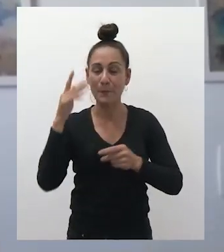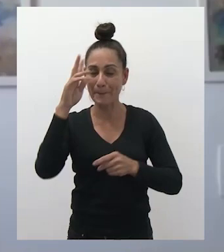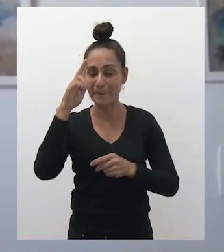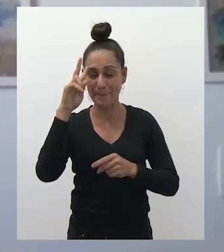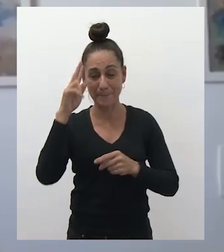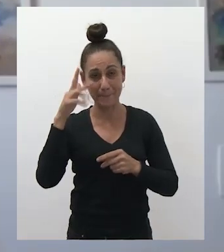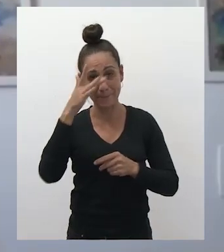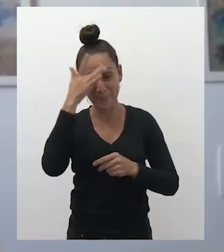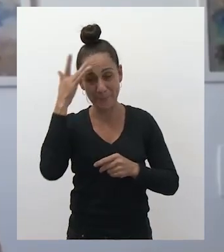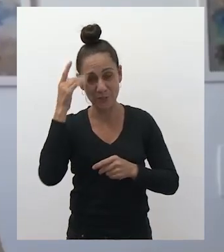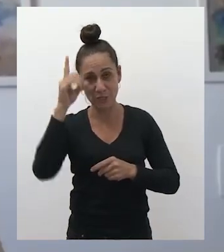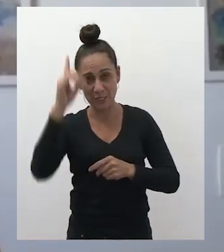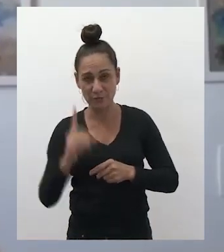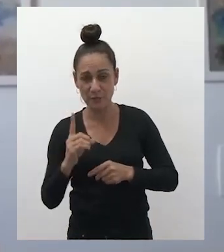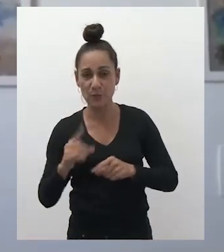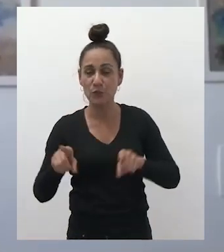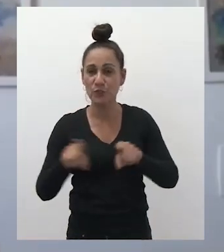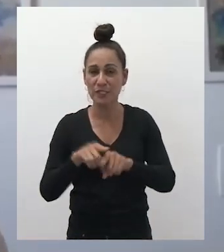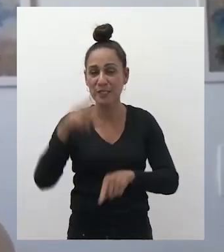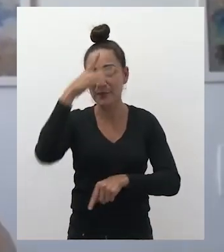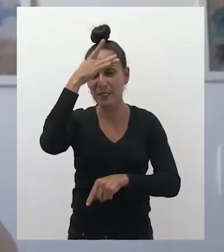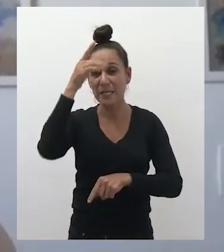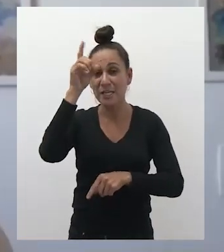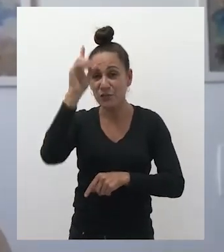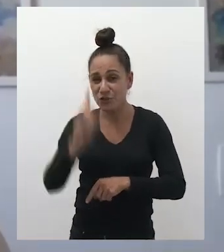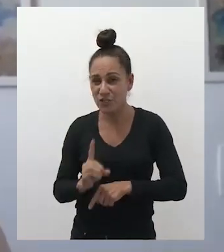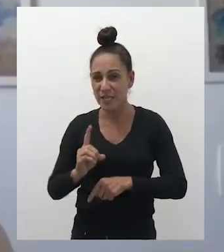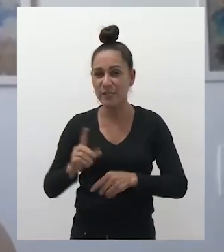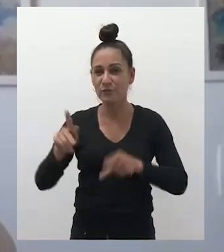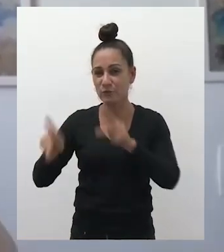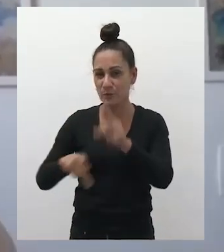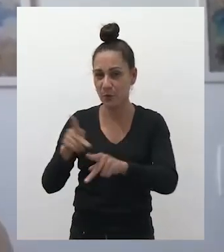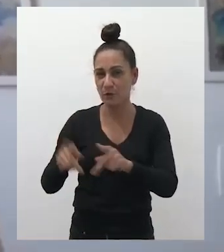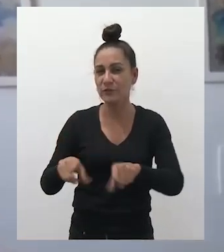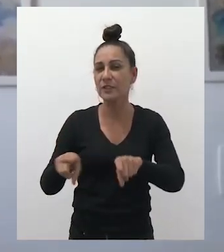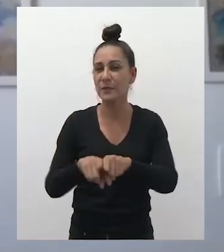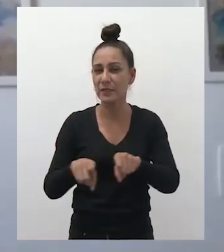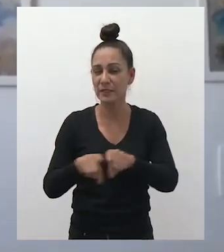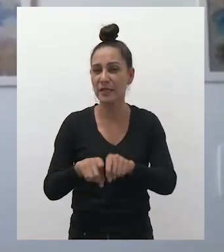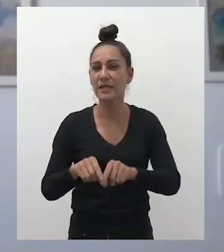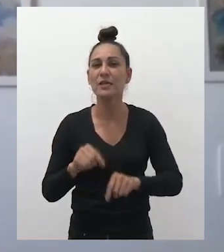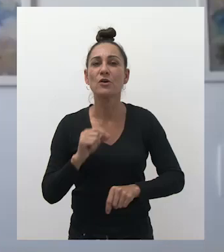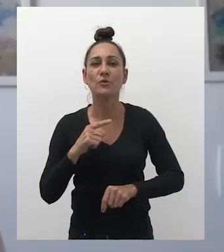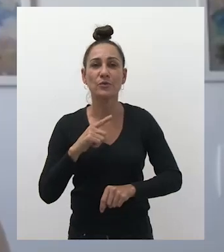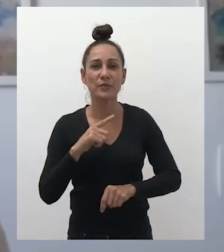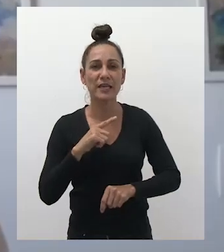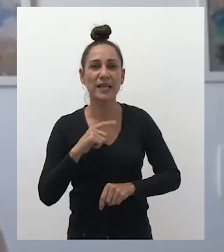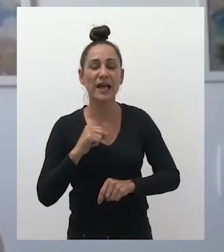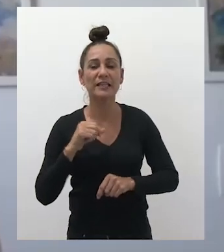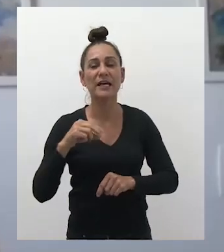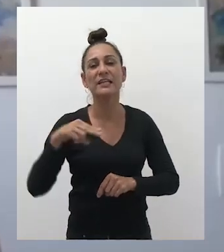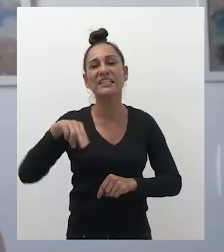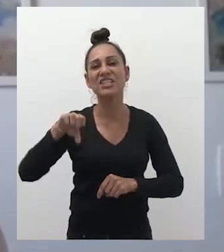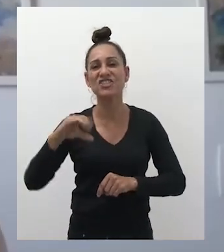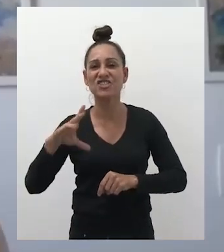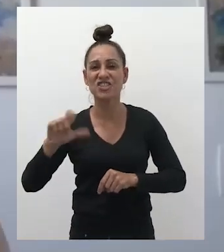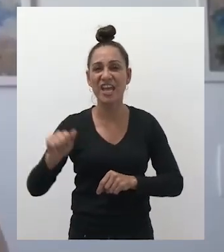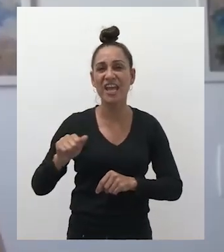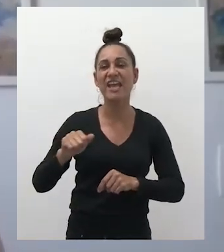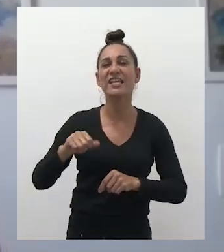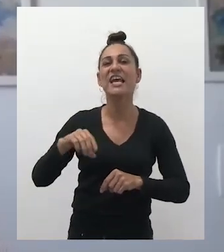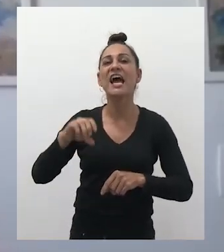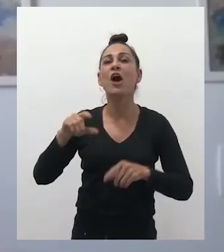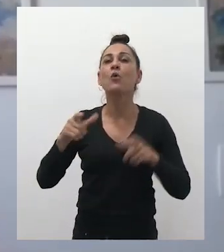povos. Depois nós tivemos outras falas do Dutian, ministro do exterior da Nigéria, o arcebispo